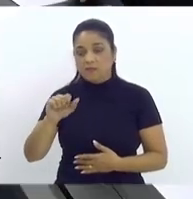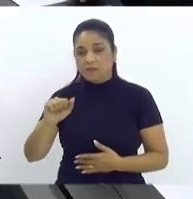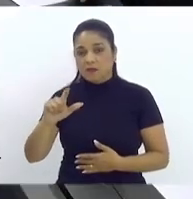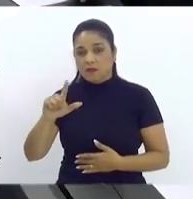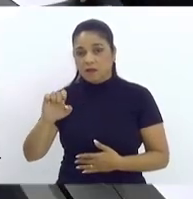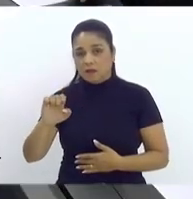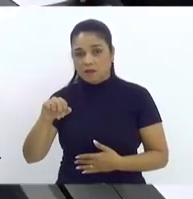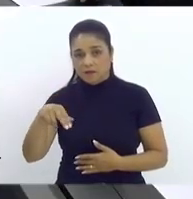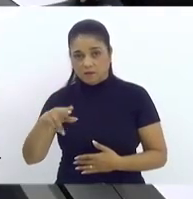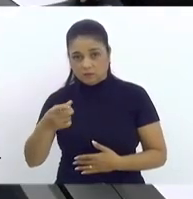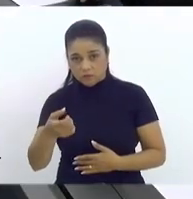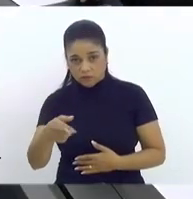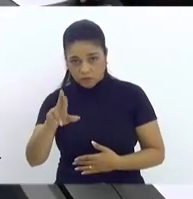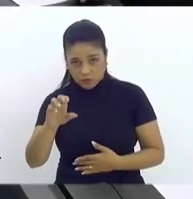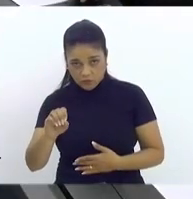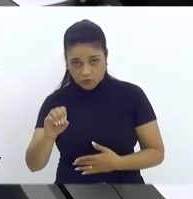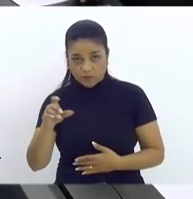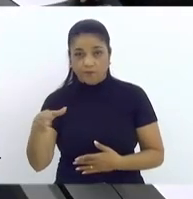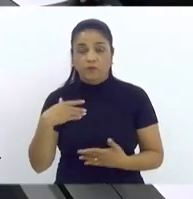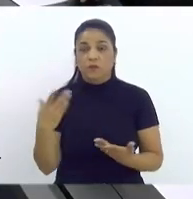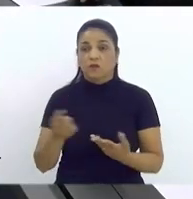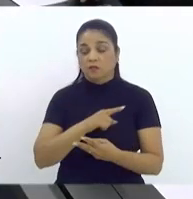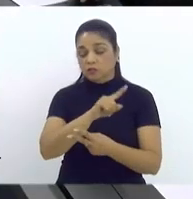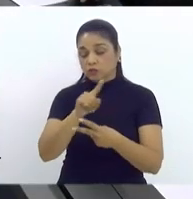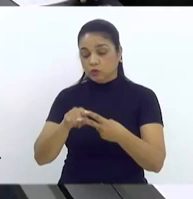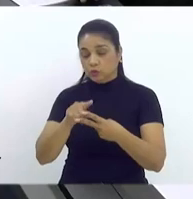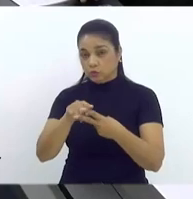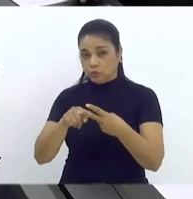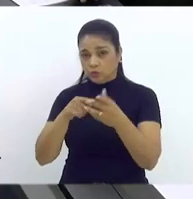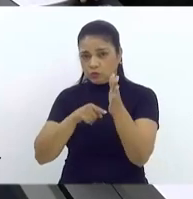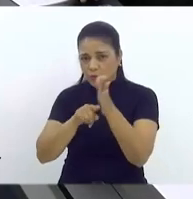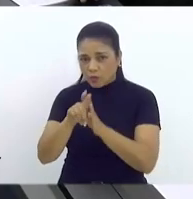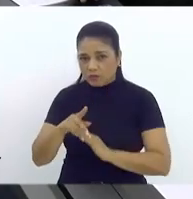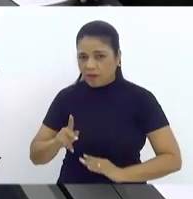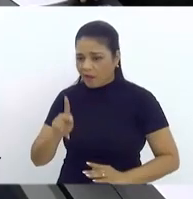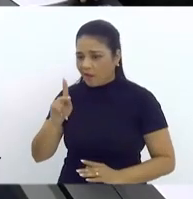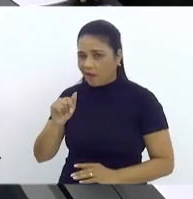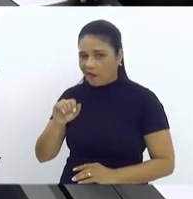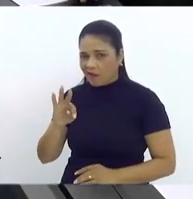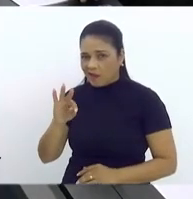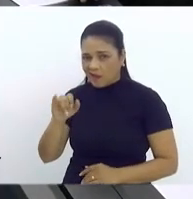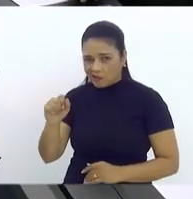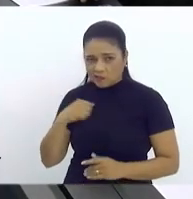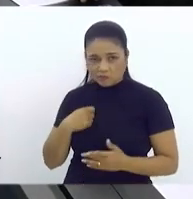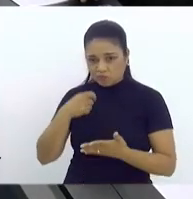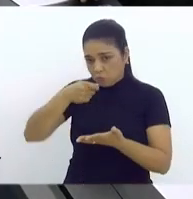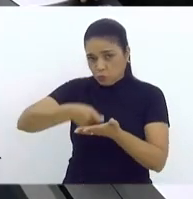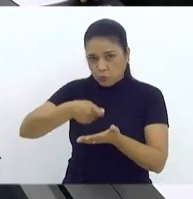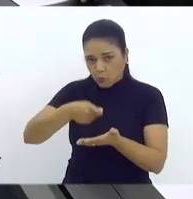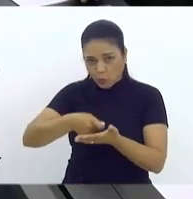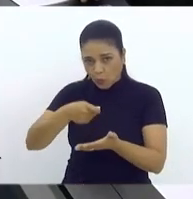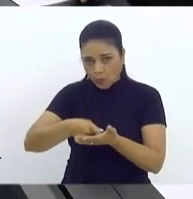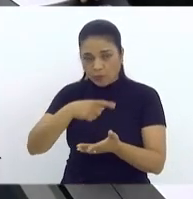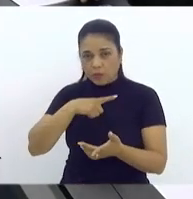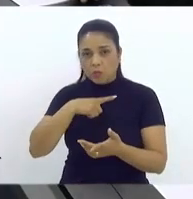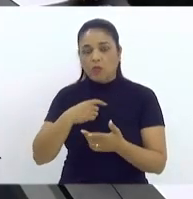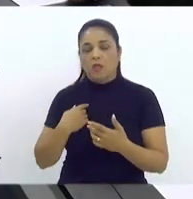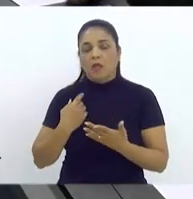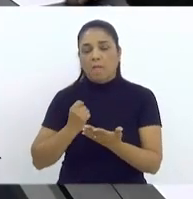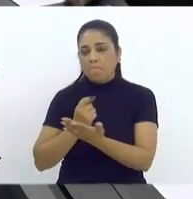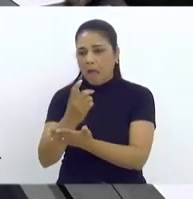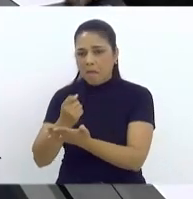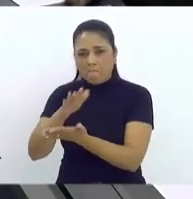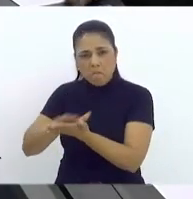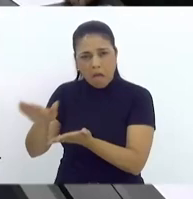As duas últimas perguntas é: a senhora Kátia não cumpriu o liminar e gastou fortunas com o escritório de advocacia. Quais são os principais escritórios e quanto foi pago nos